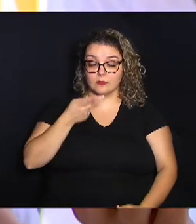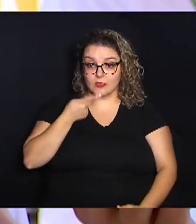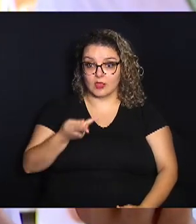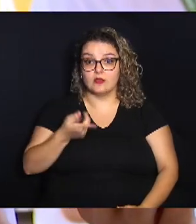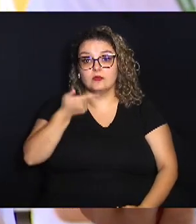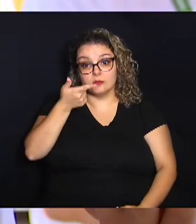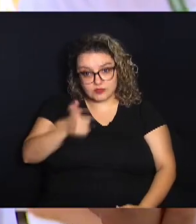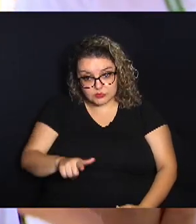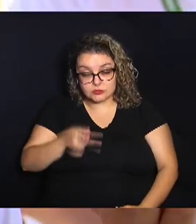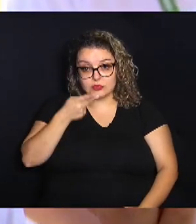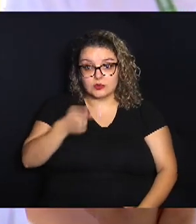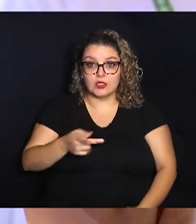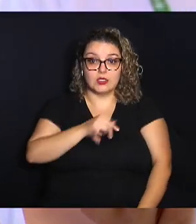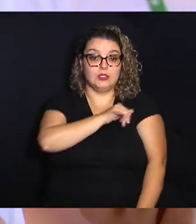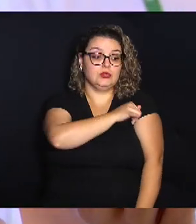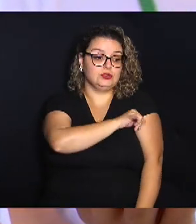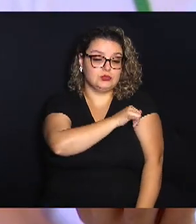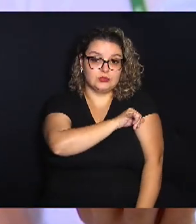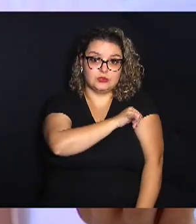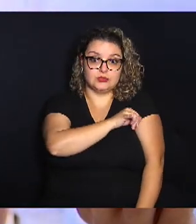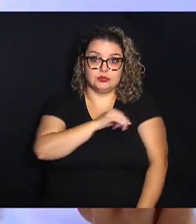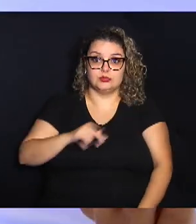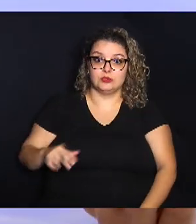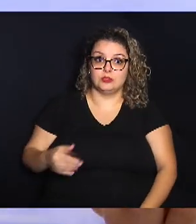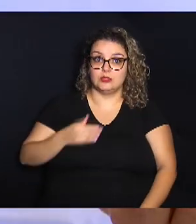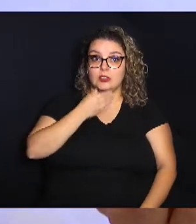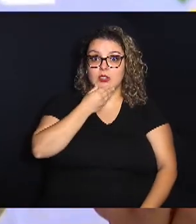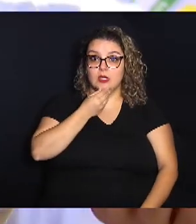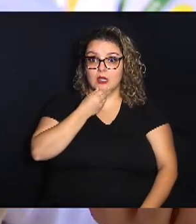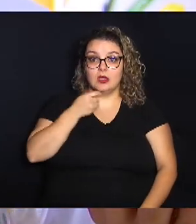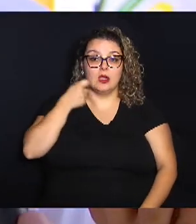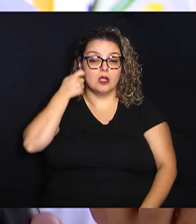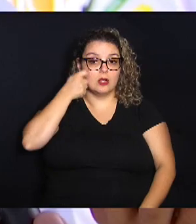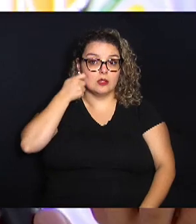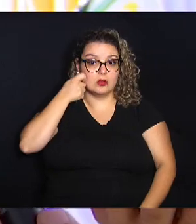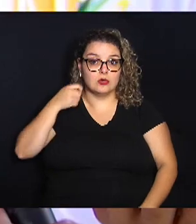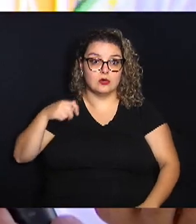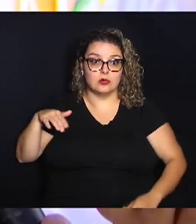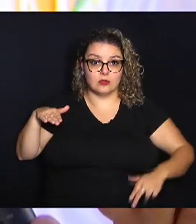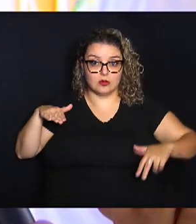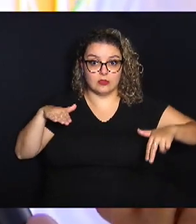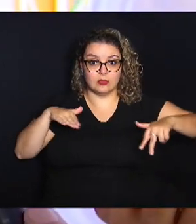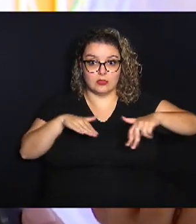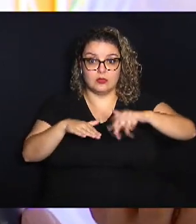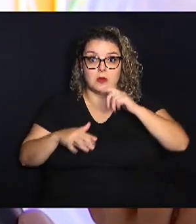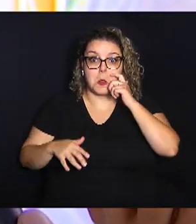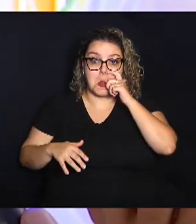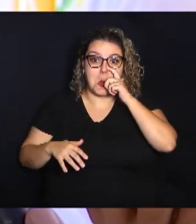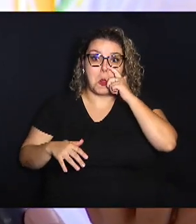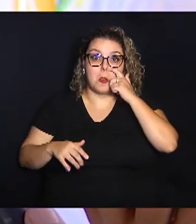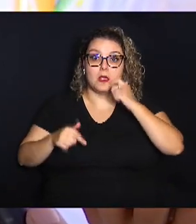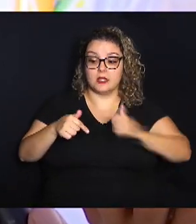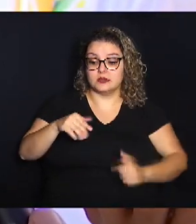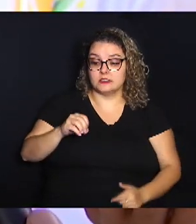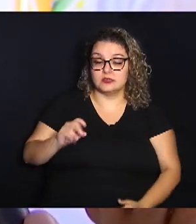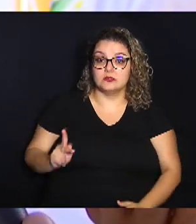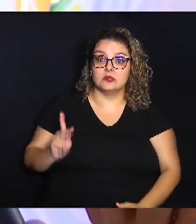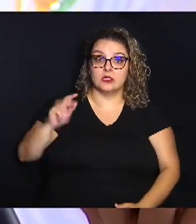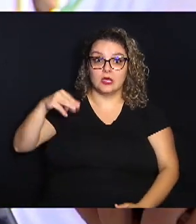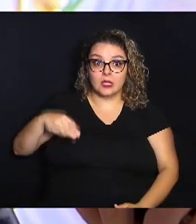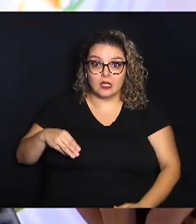repetir. Rio de Janeiro, aquele ator que foi atropelado, a velocidade daquela via era 70 km por